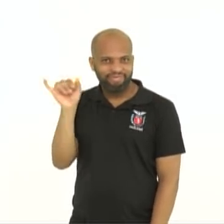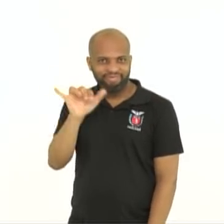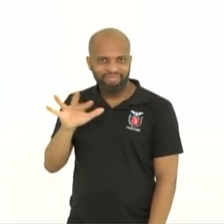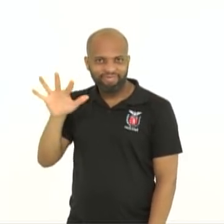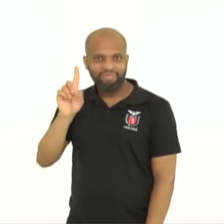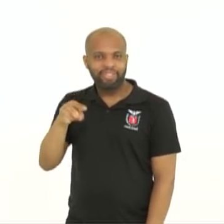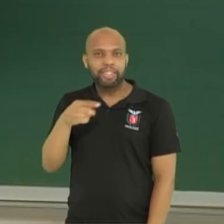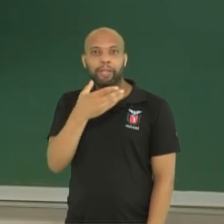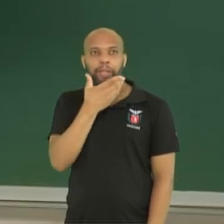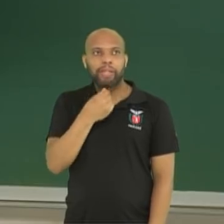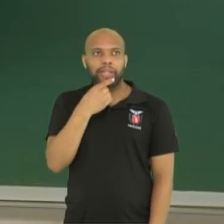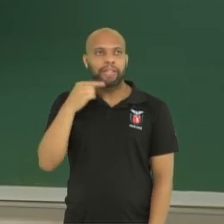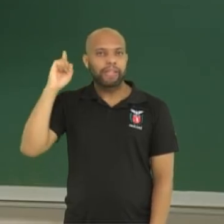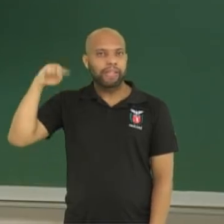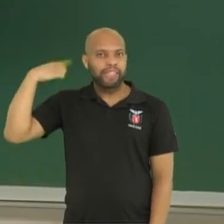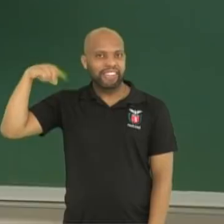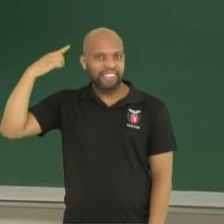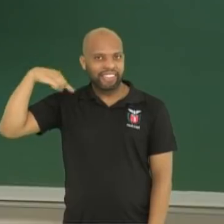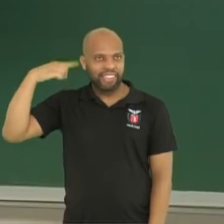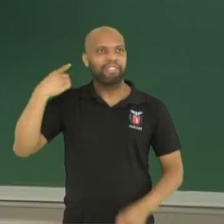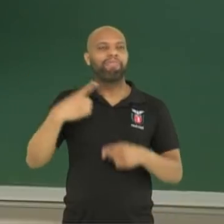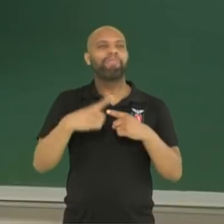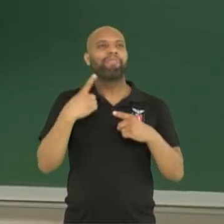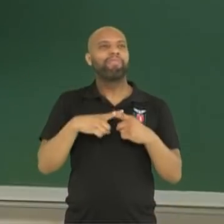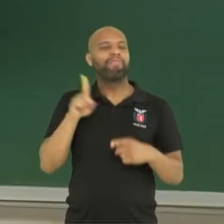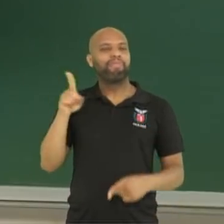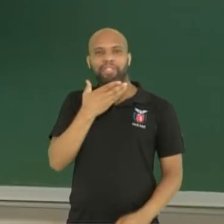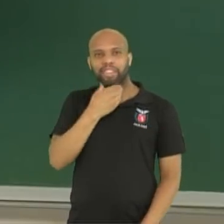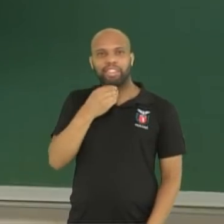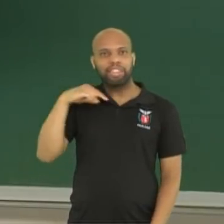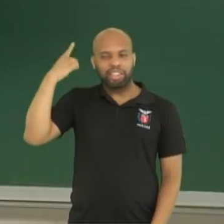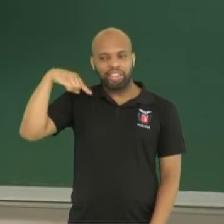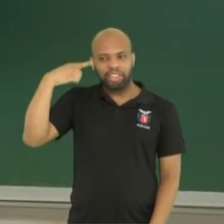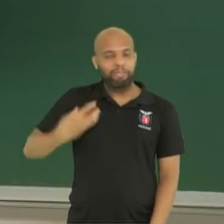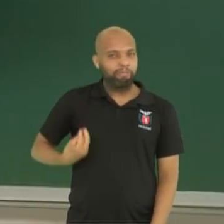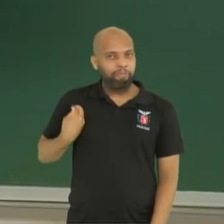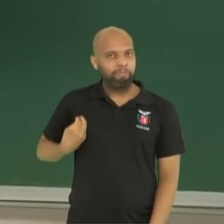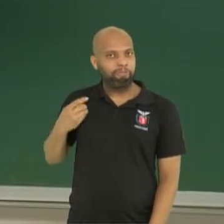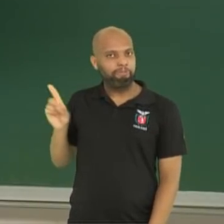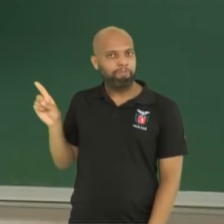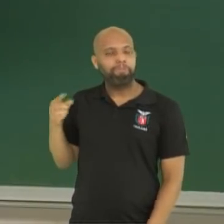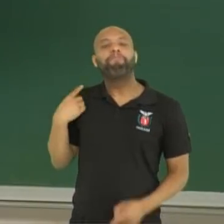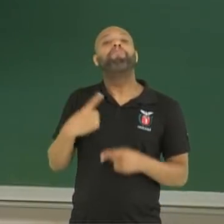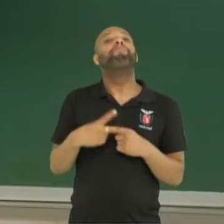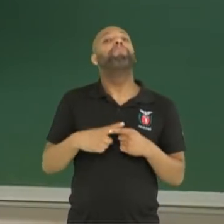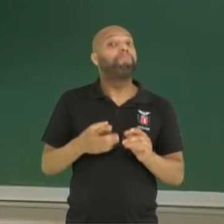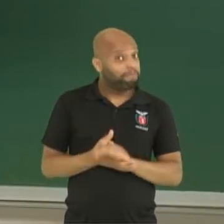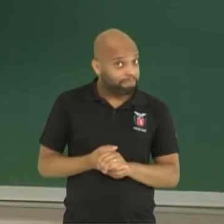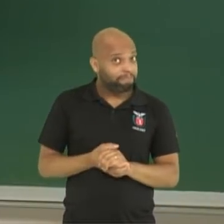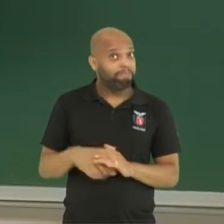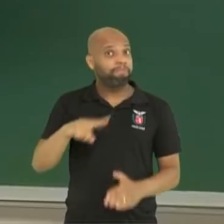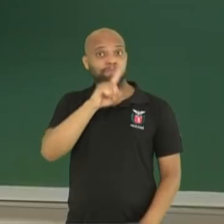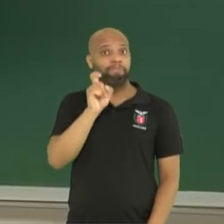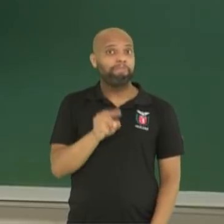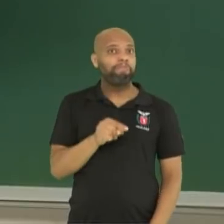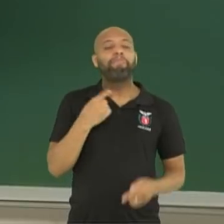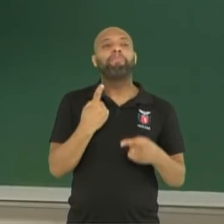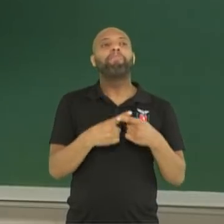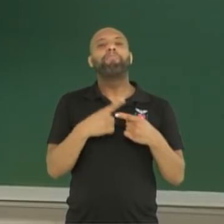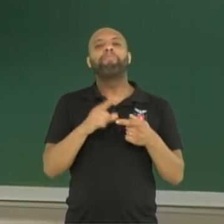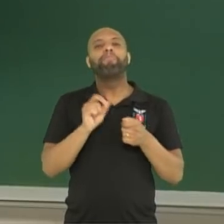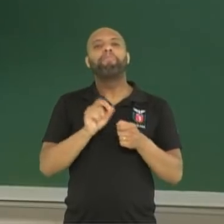O menino maluquinho. Por que será que o menino maluquinho está aqui? Que será que ele está